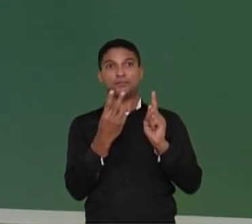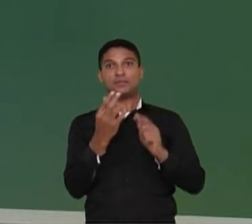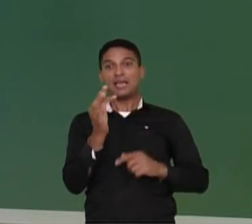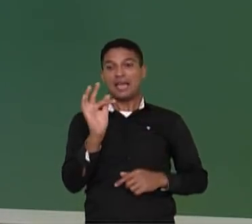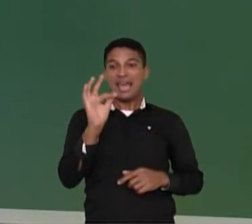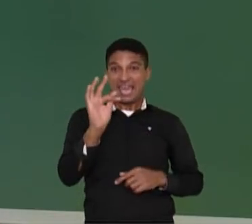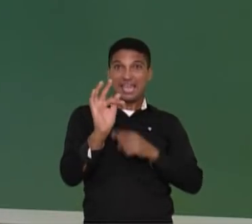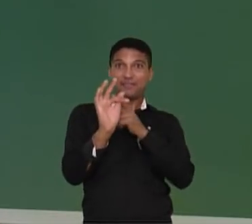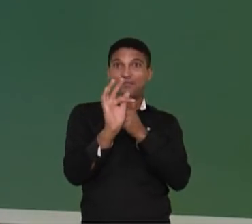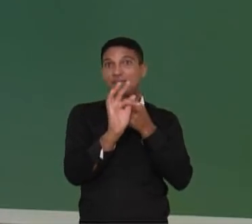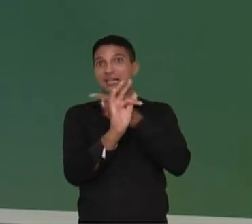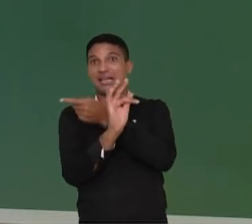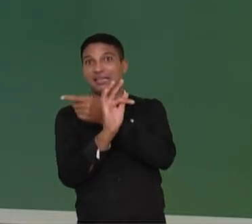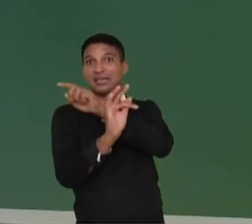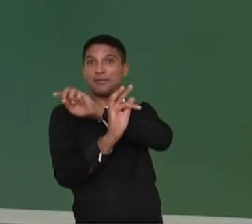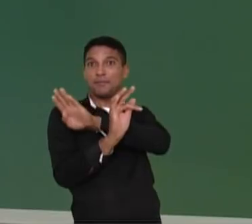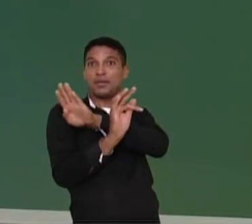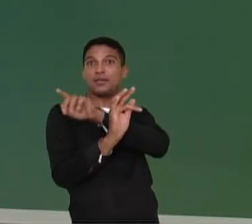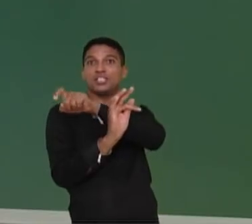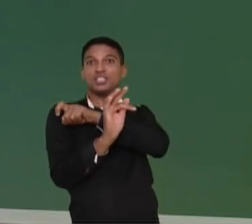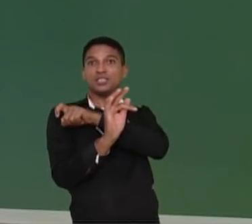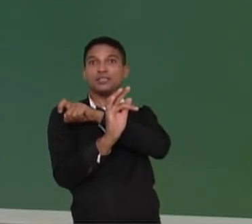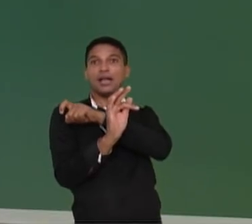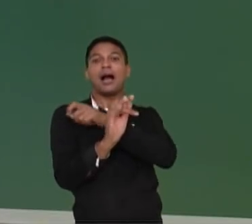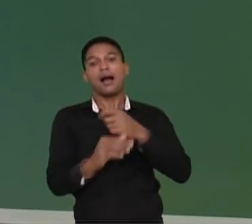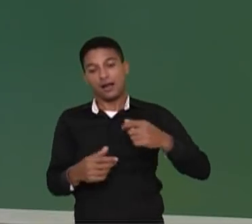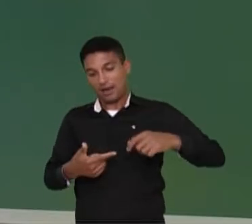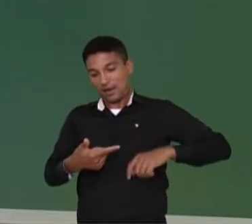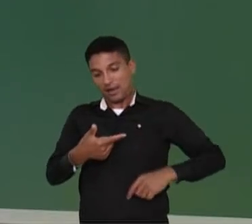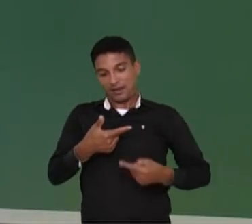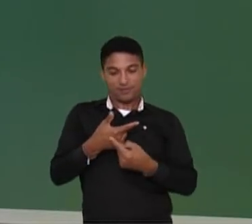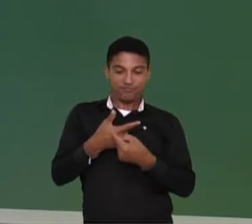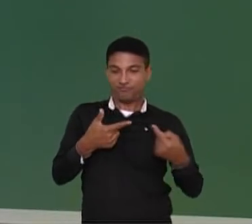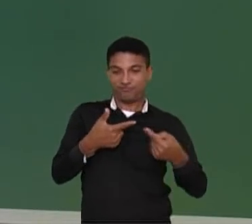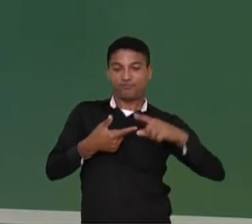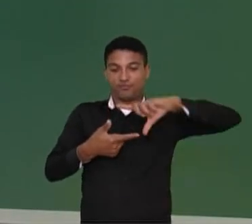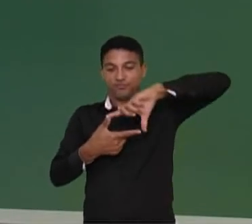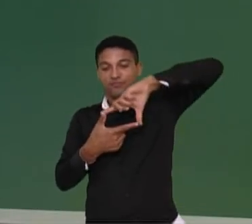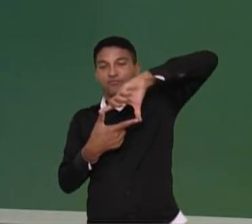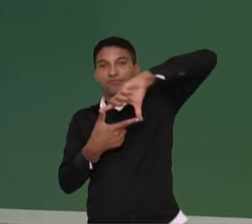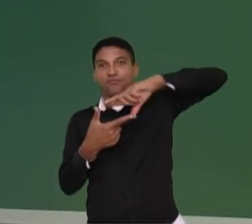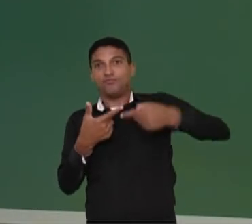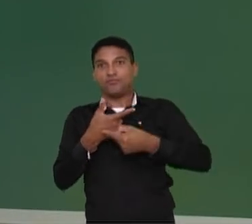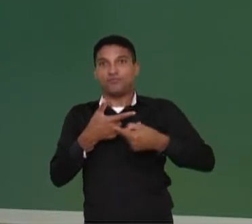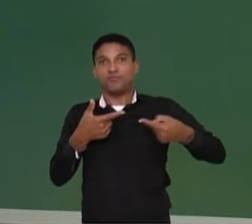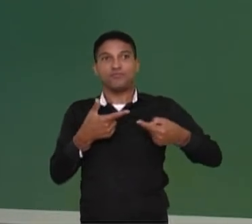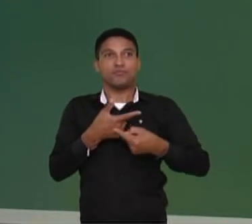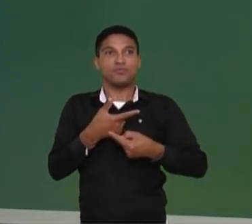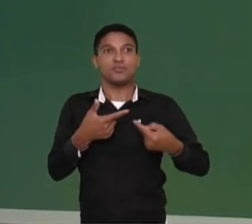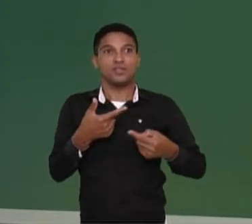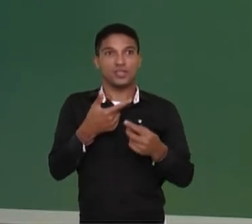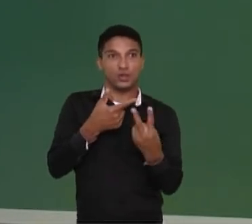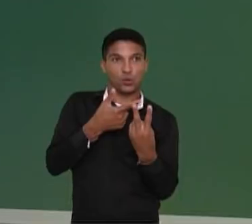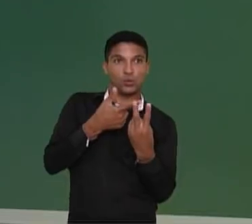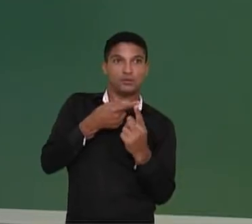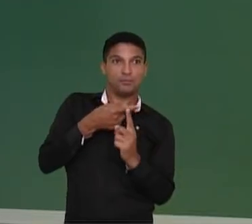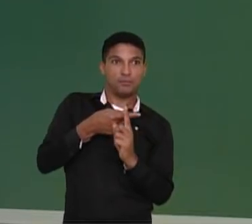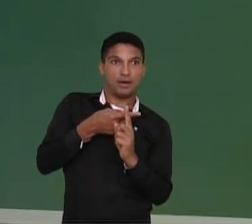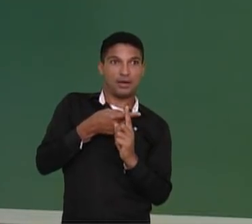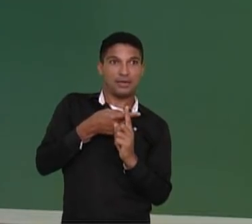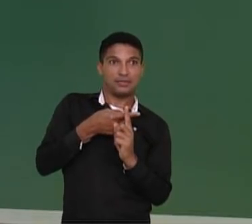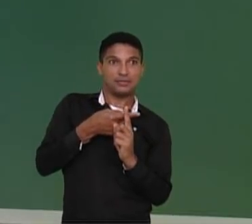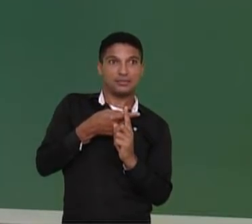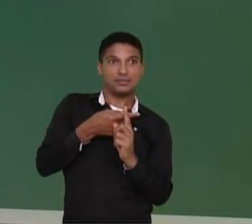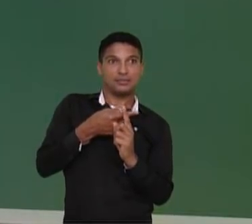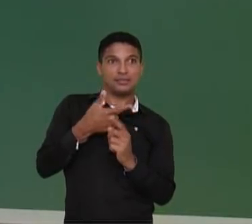com 1 e 2 mais x aqui. Agora eu vou analisar o próximo. Só que percebe que ele está nessa posição? Então a gente